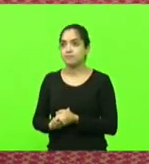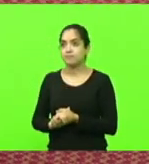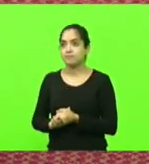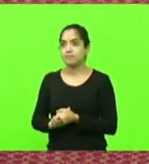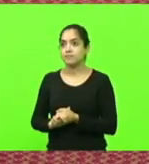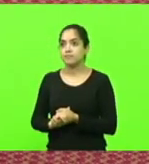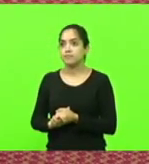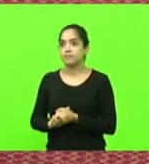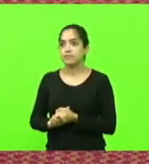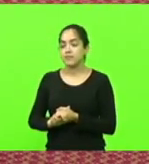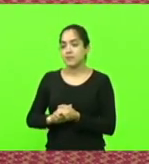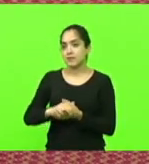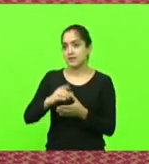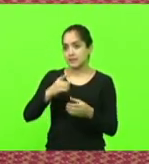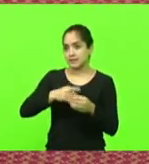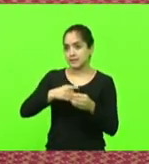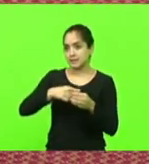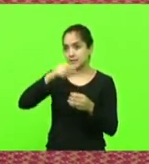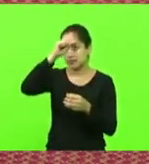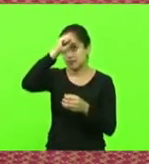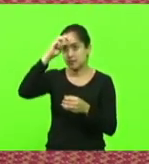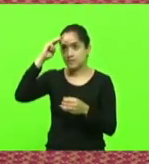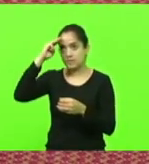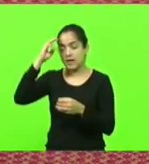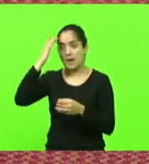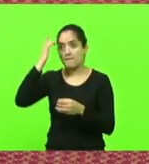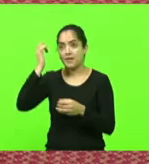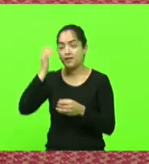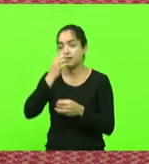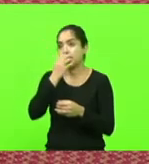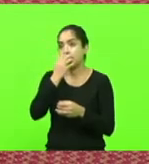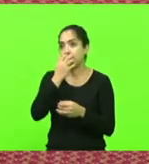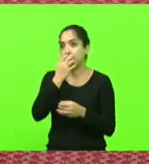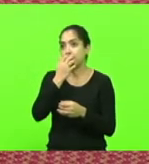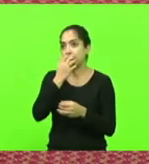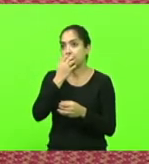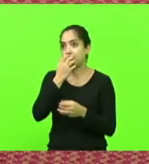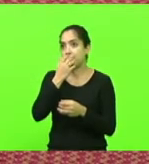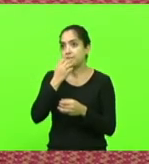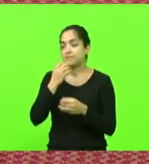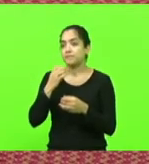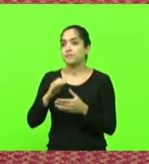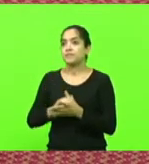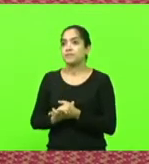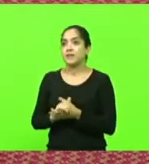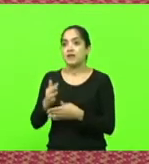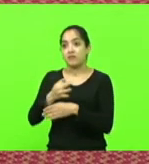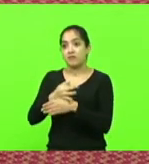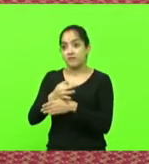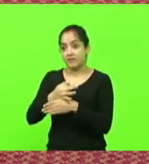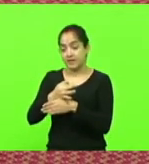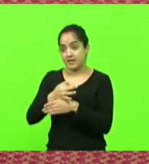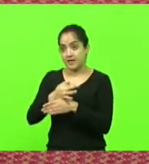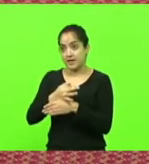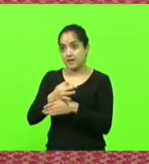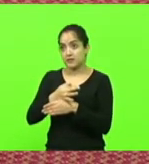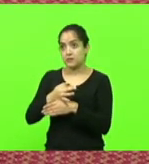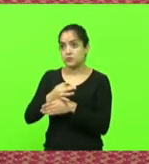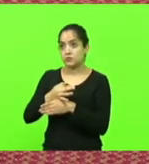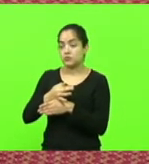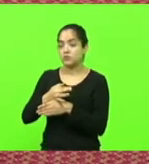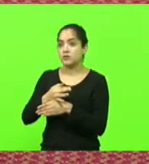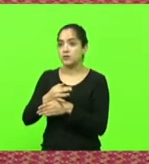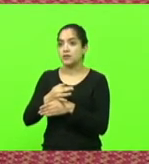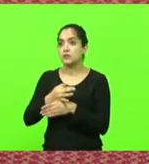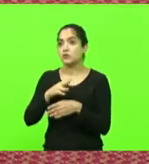de São Miguel do Oeste, que amanhã é feriado, dia do município